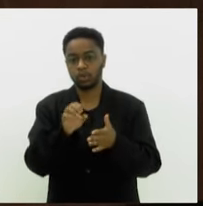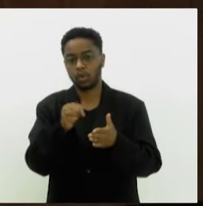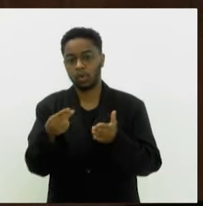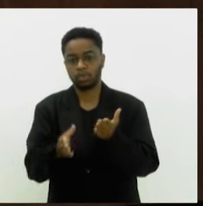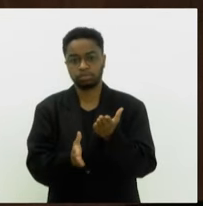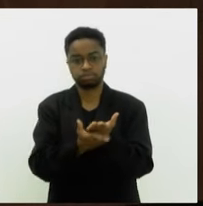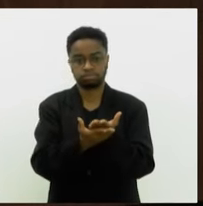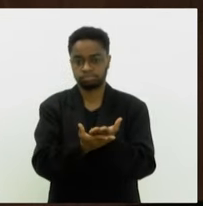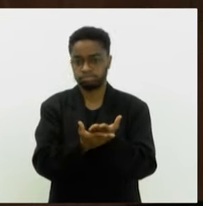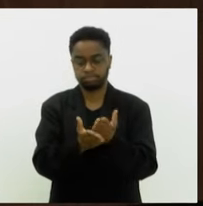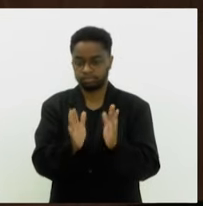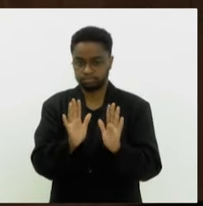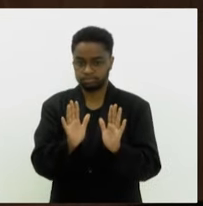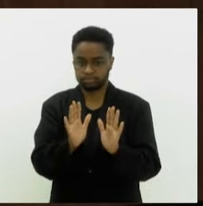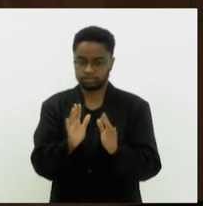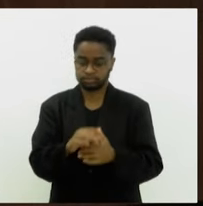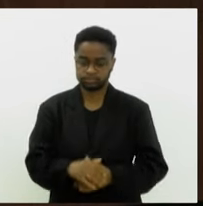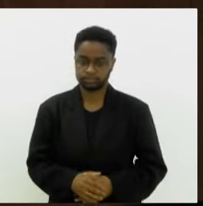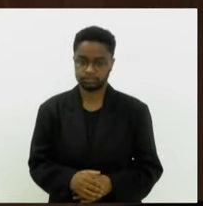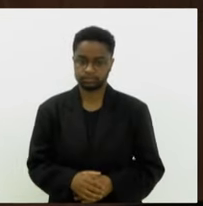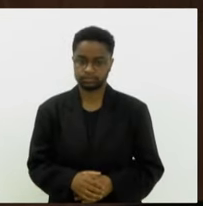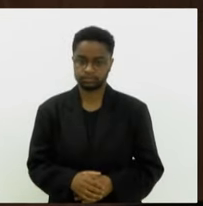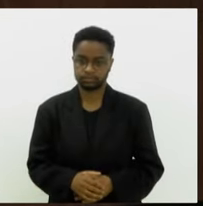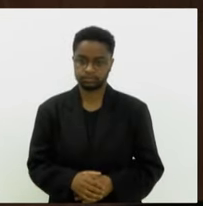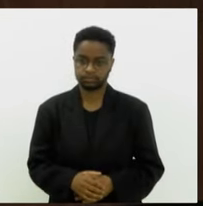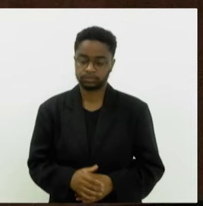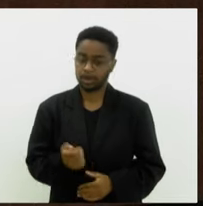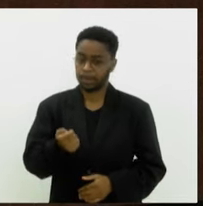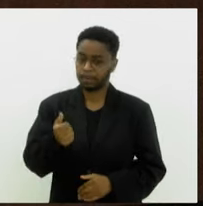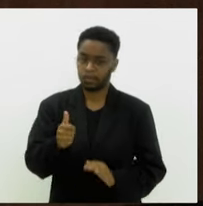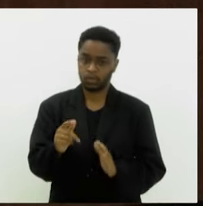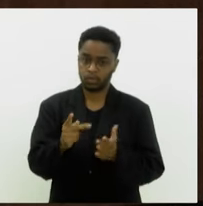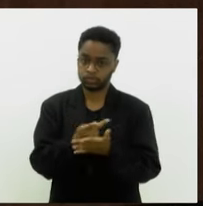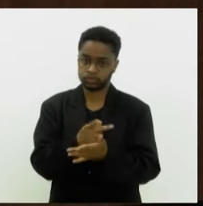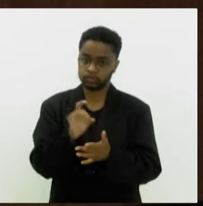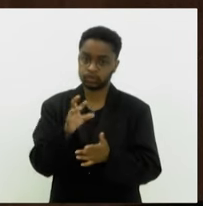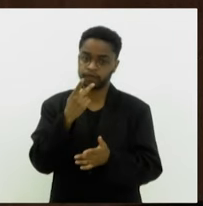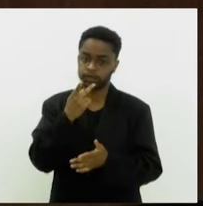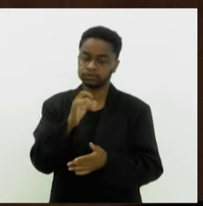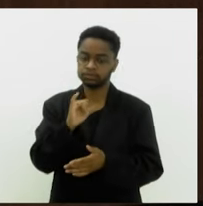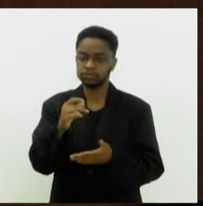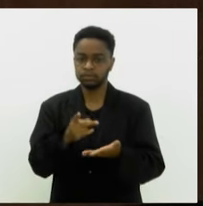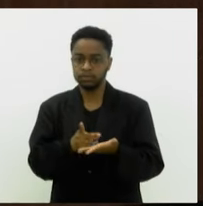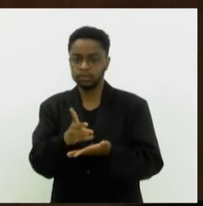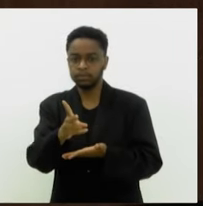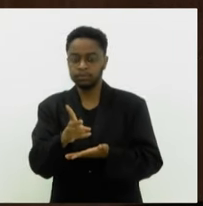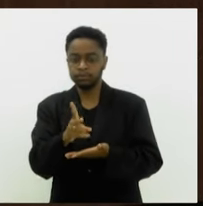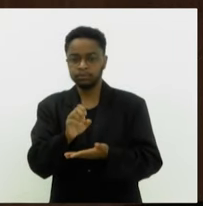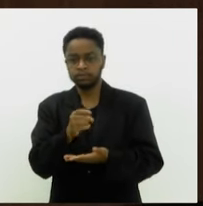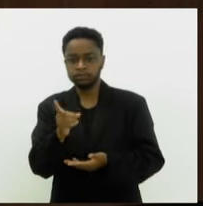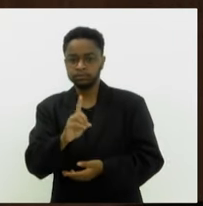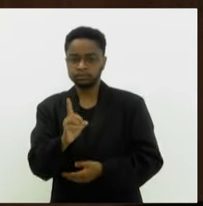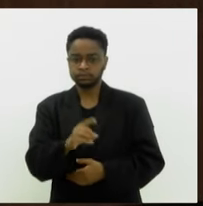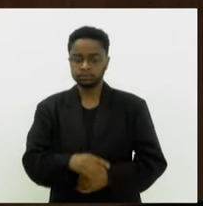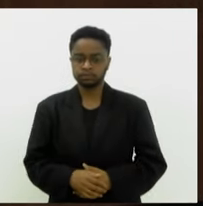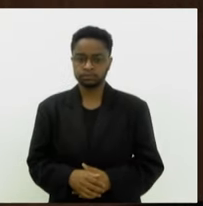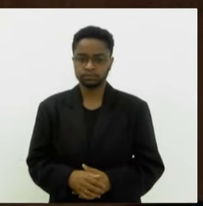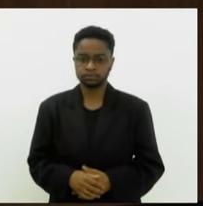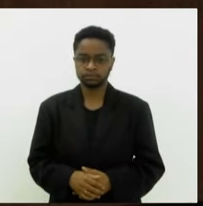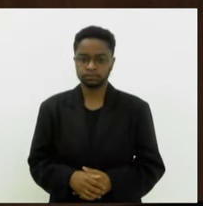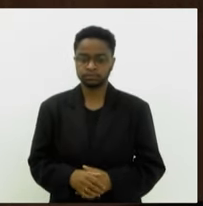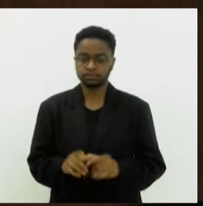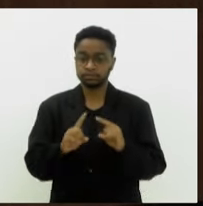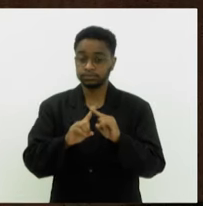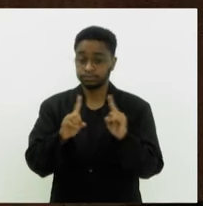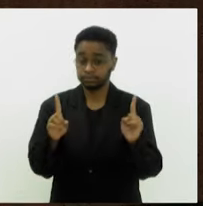anexação, né? É comum dizer prossegue ou não prossegue, né? Agora, quem